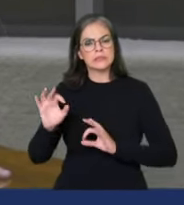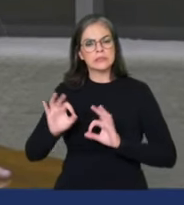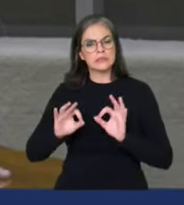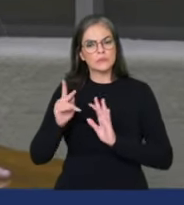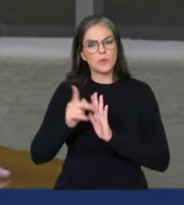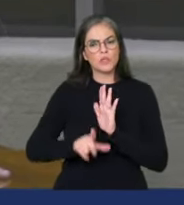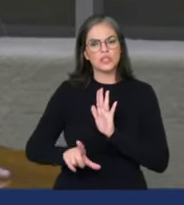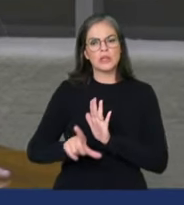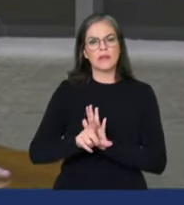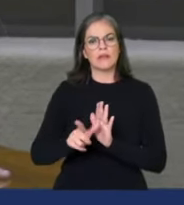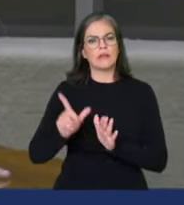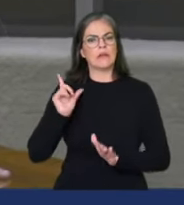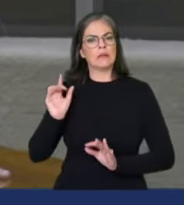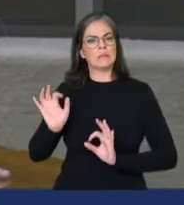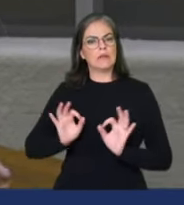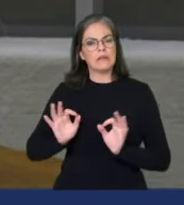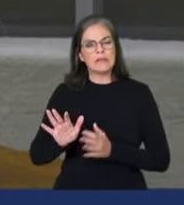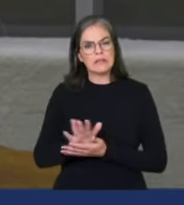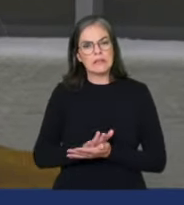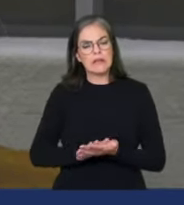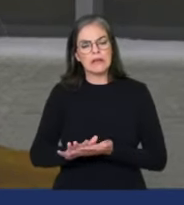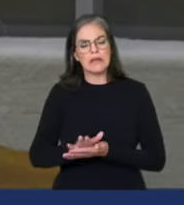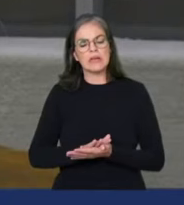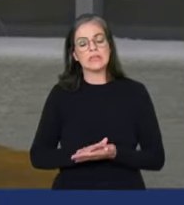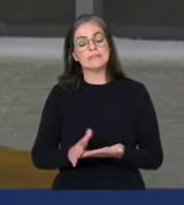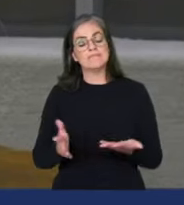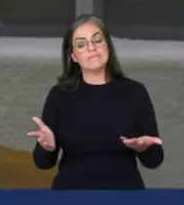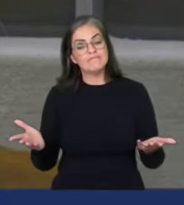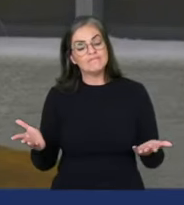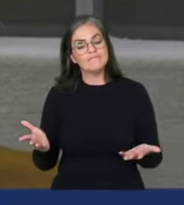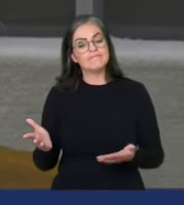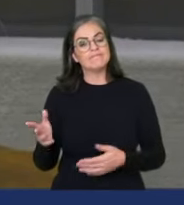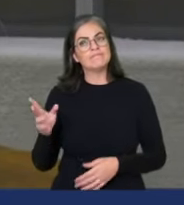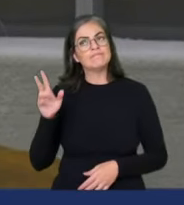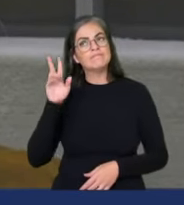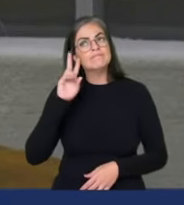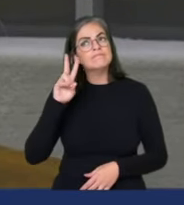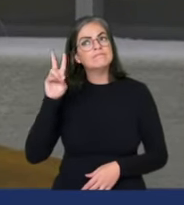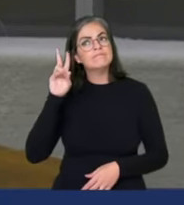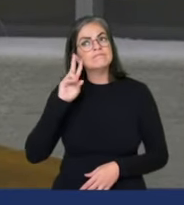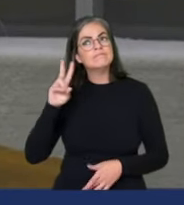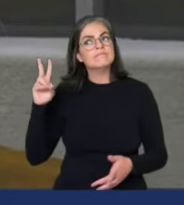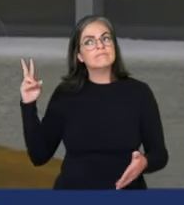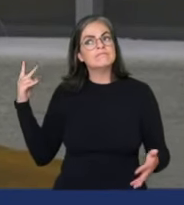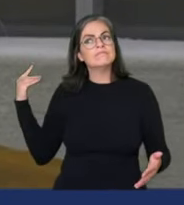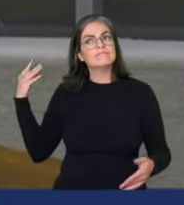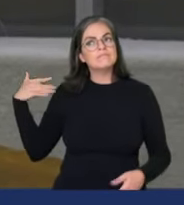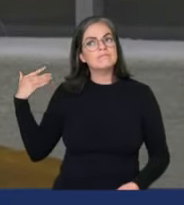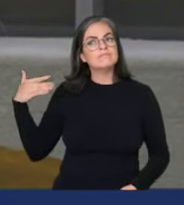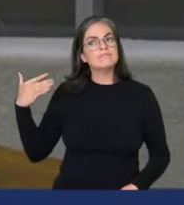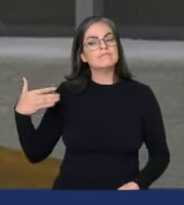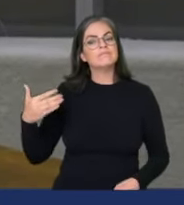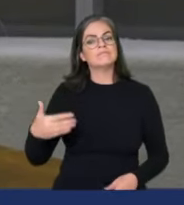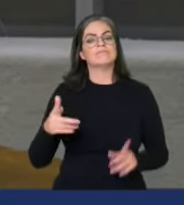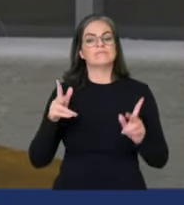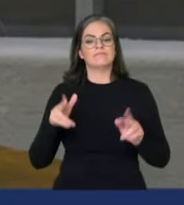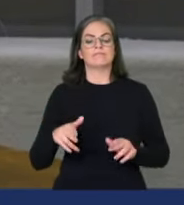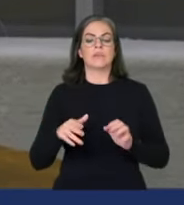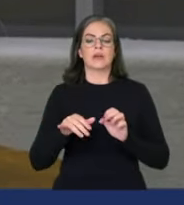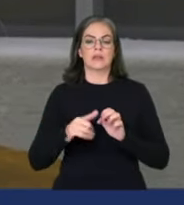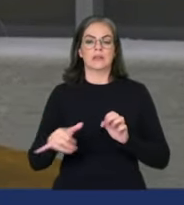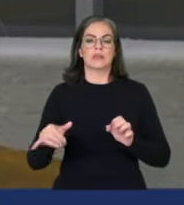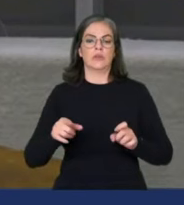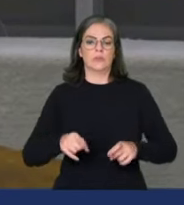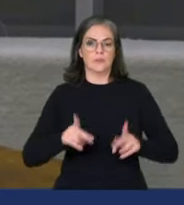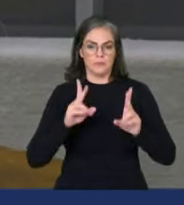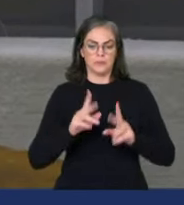nenhum planejamento, parece que passa um filme e a gente lembra do processo de privatização da Eletrobras. Aliás, de antemão, digo em nome